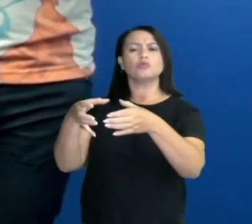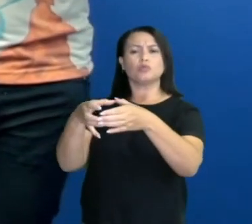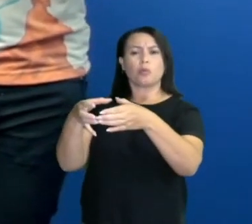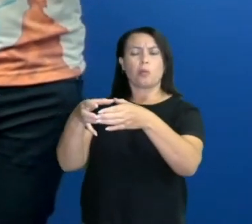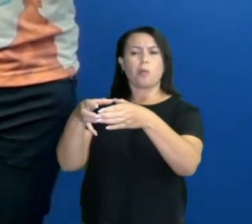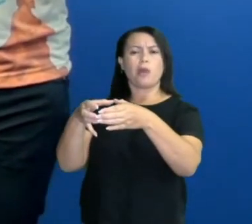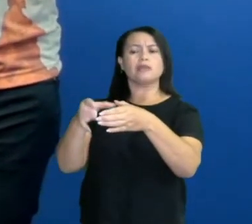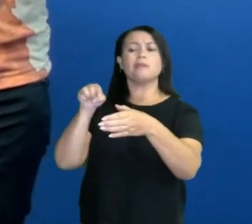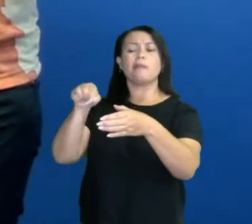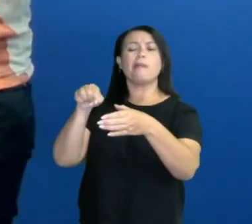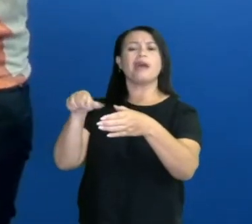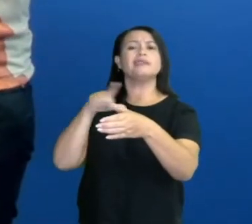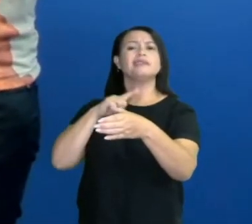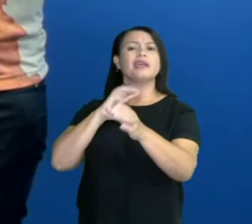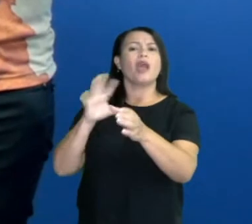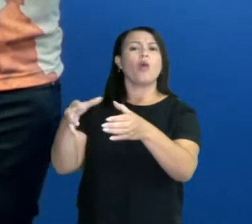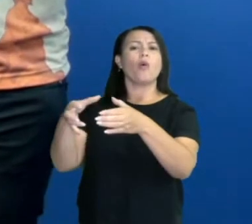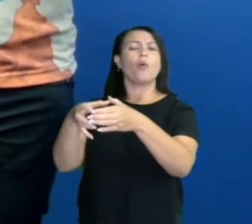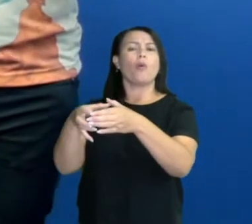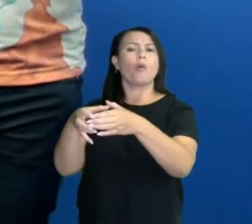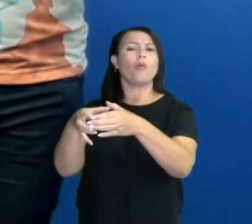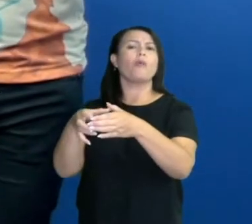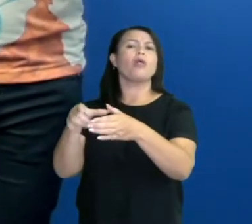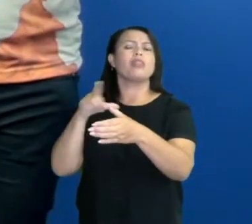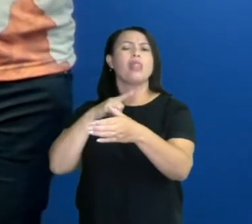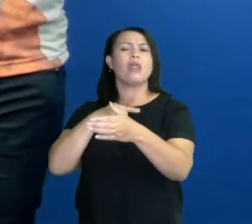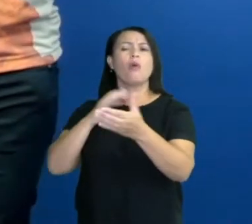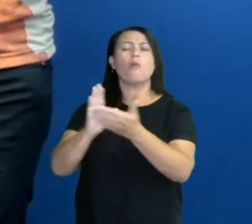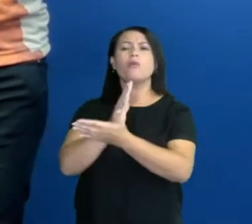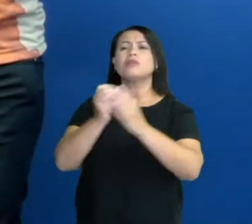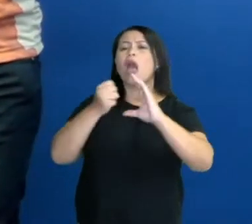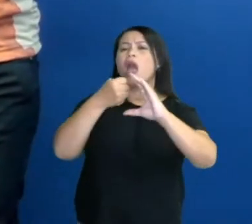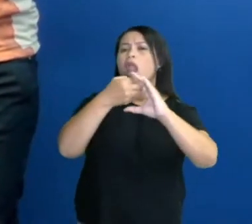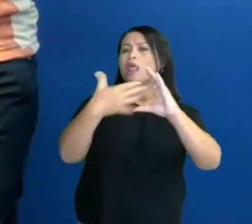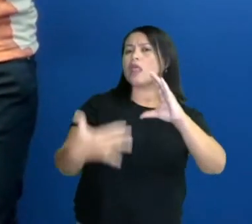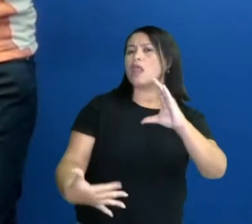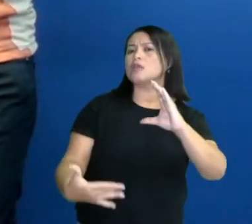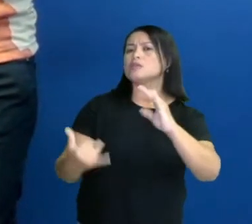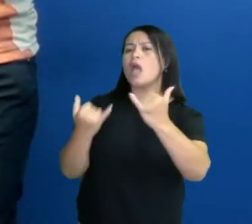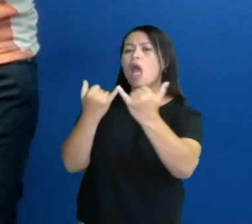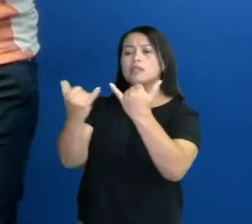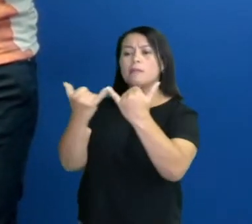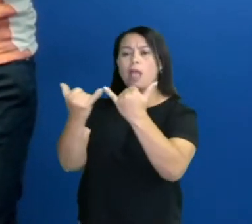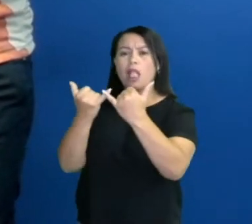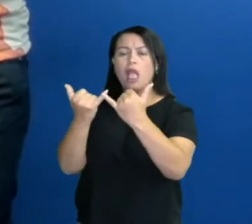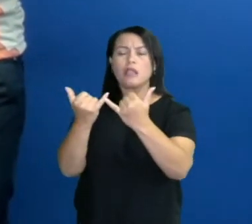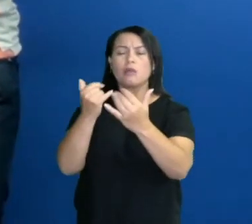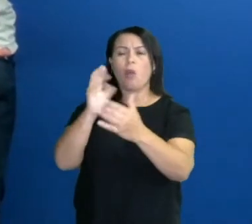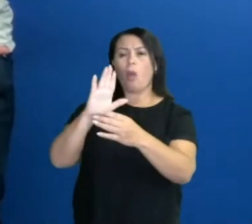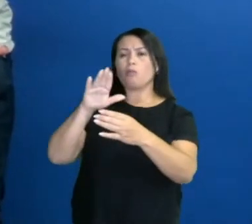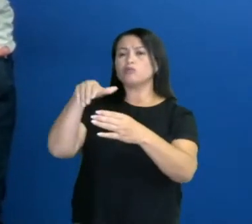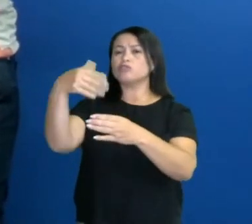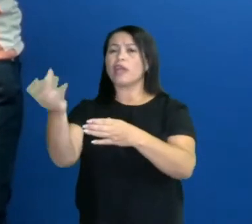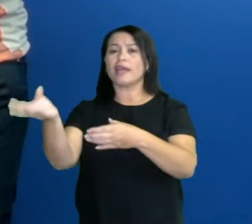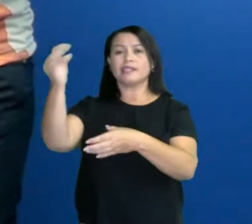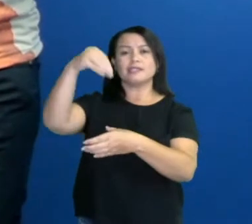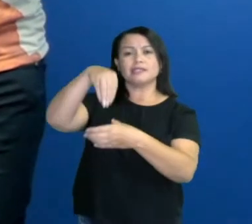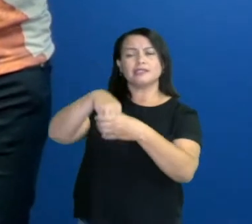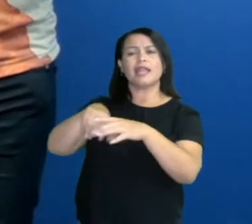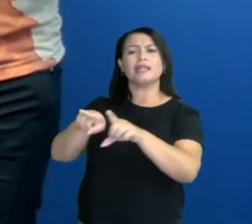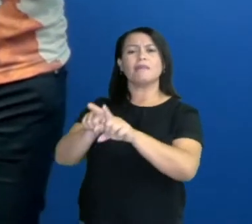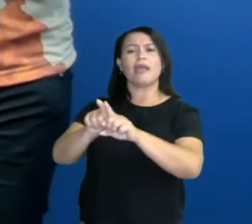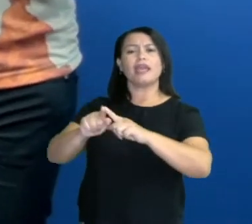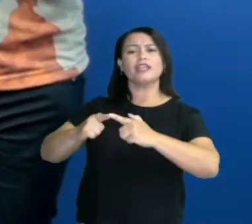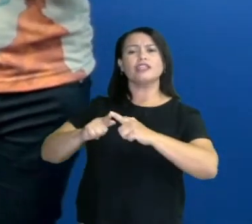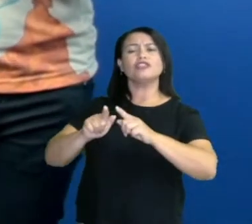considerada essa espécie, ele tem que ter características semelhantes, tanto características externas, né, como características